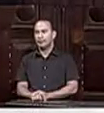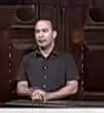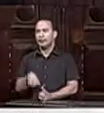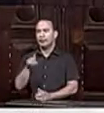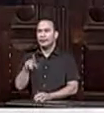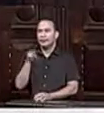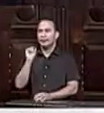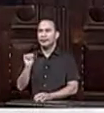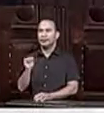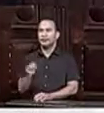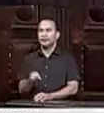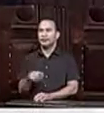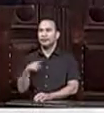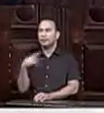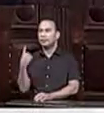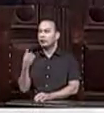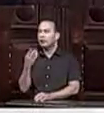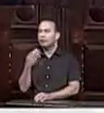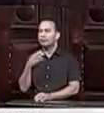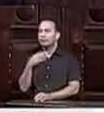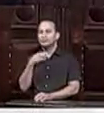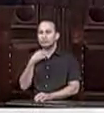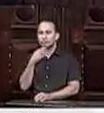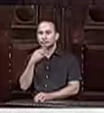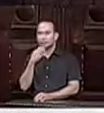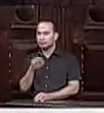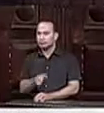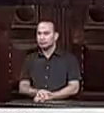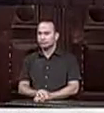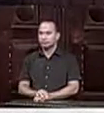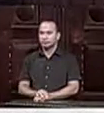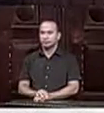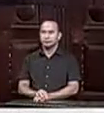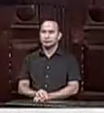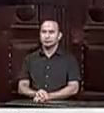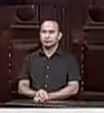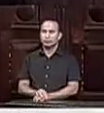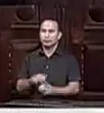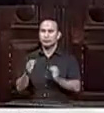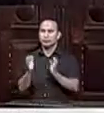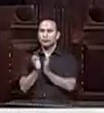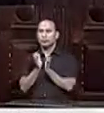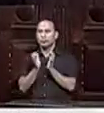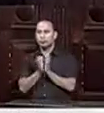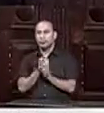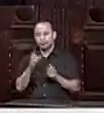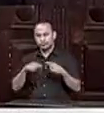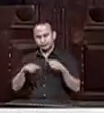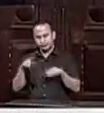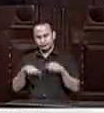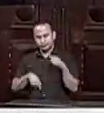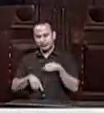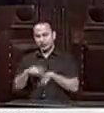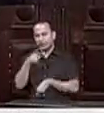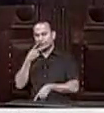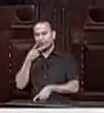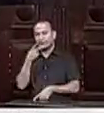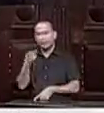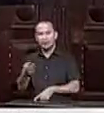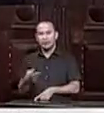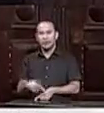que não adianta os partidos políticos ficarem